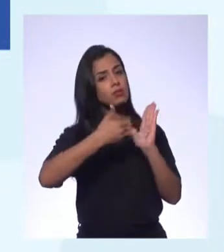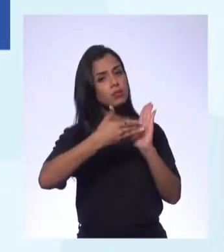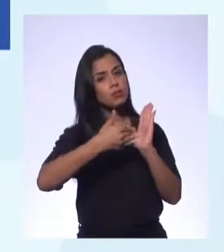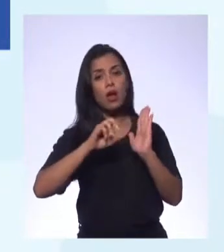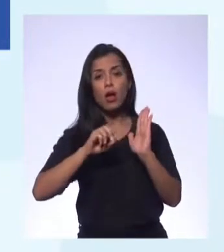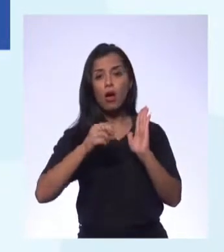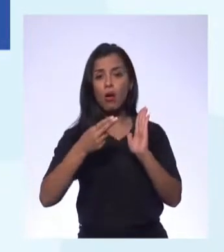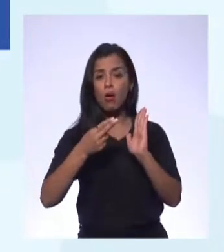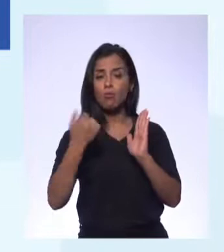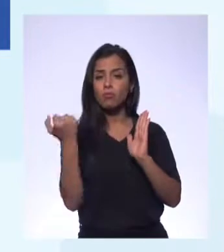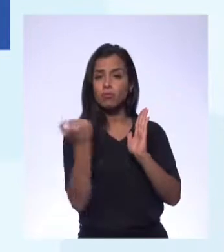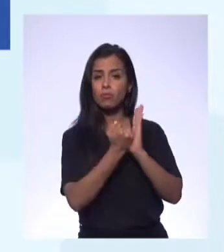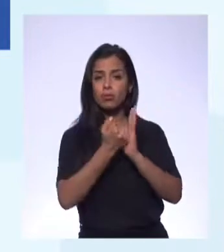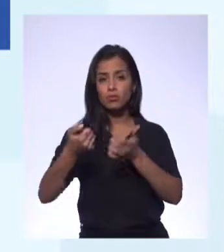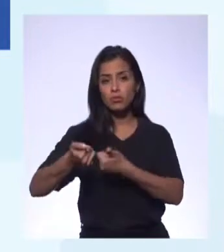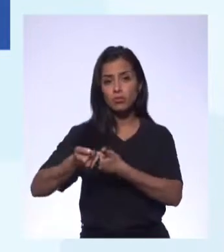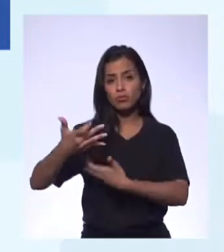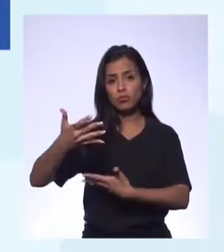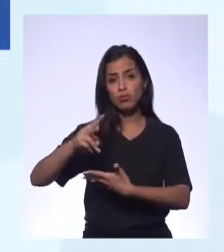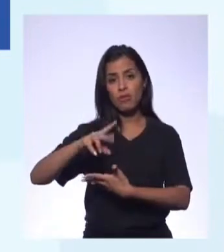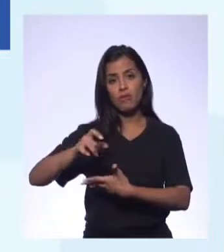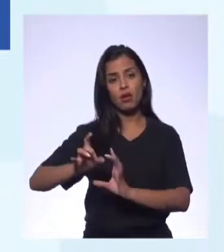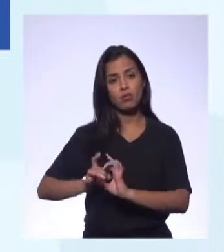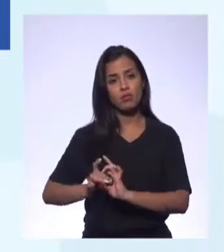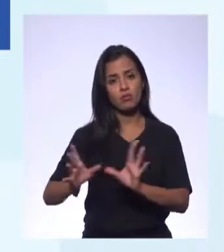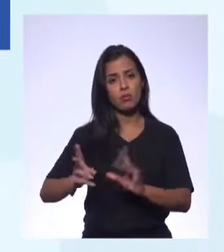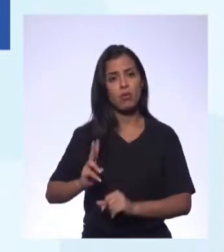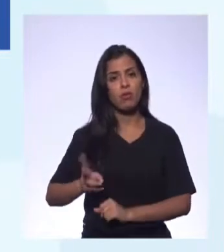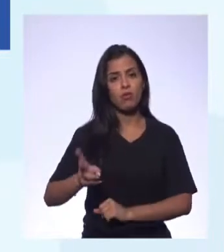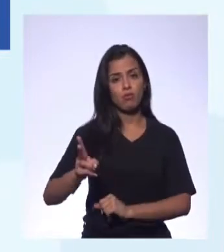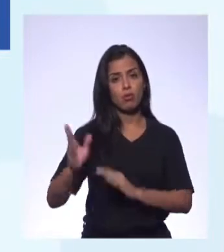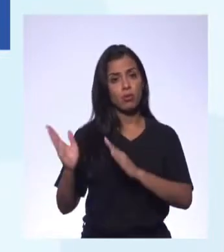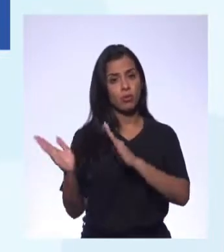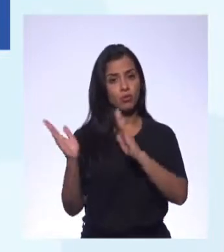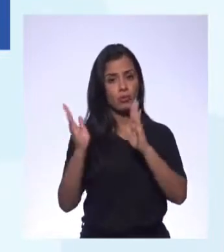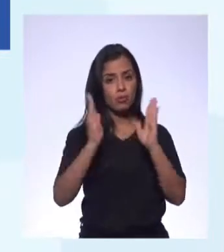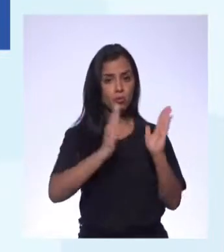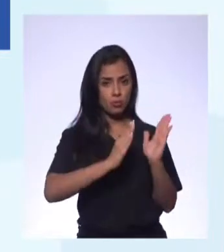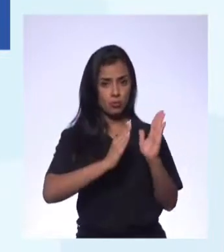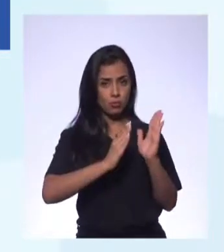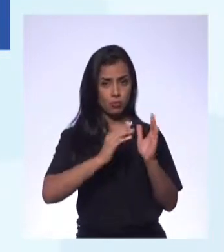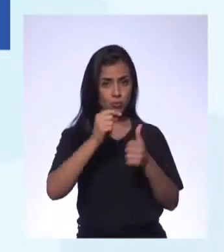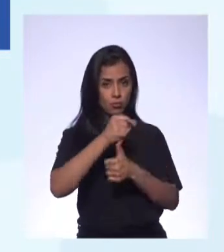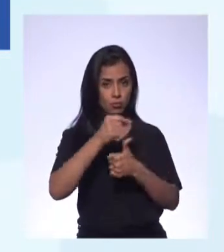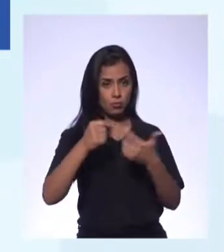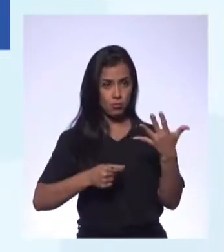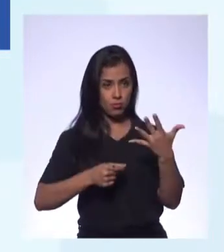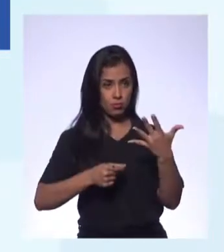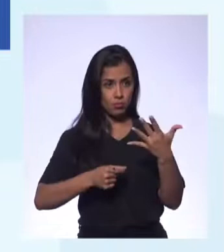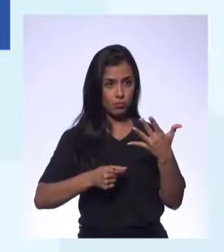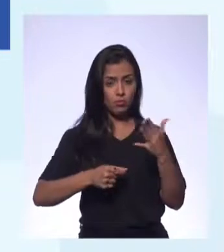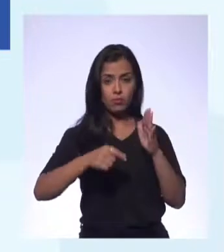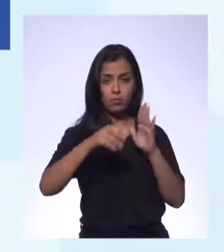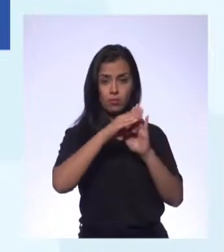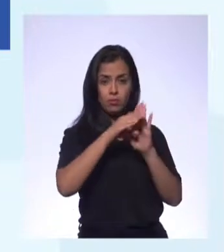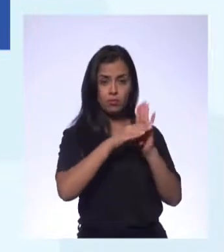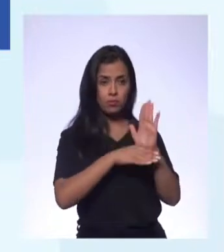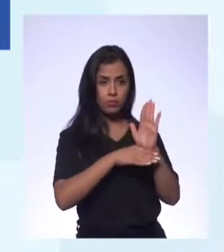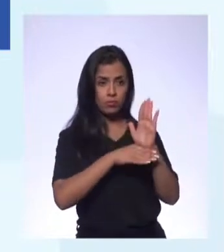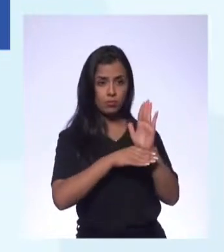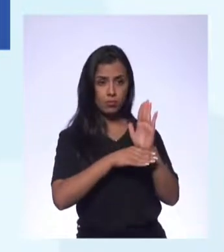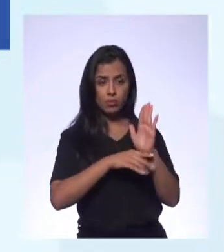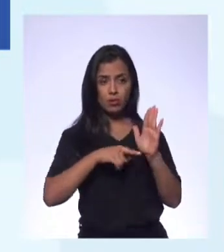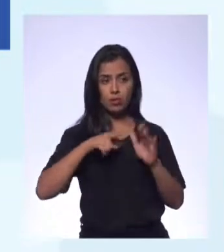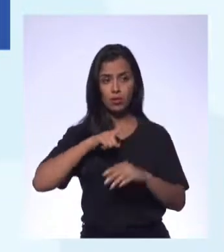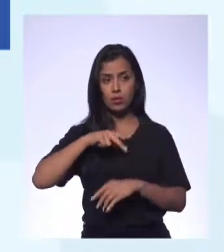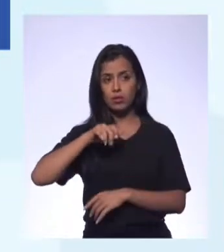ou registrar no nosso chat, que vai estar aberto aí durante todo o tempo do vídeo, os seguintes pontos. Ingredientes chaves que a Nigéria